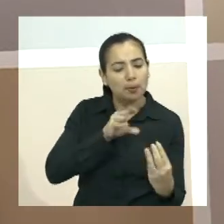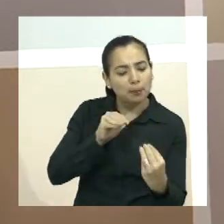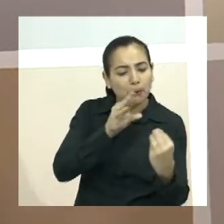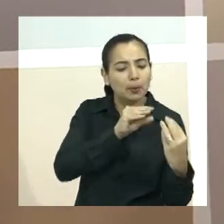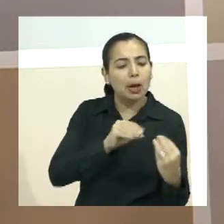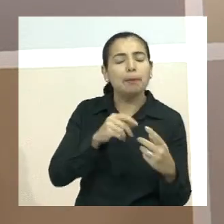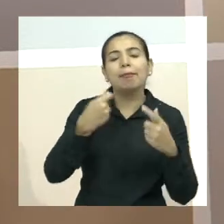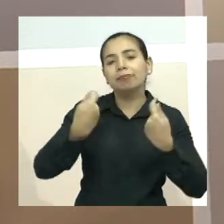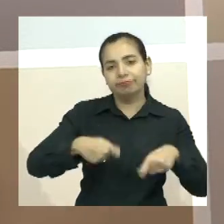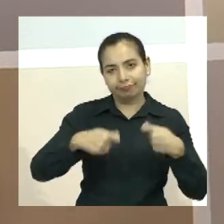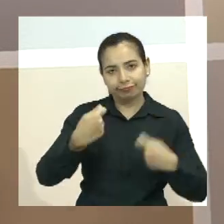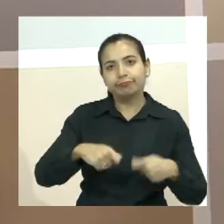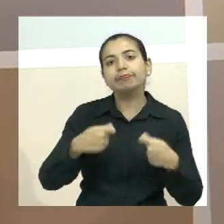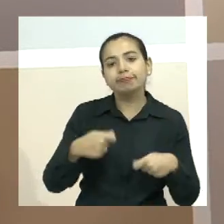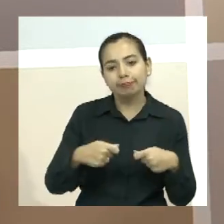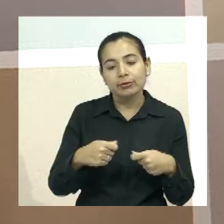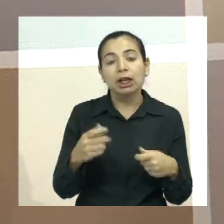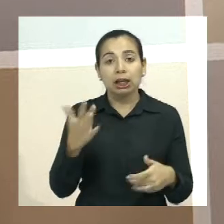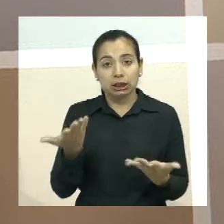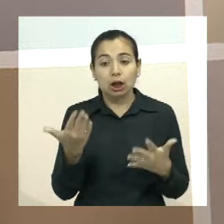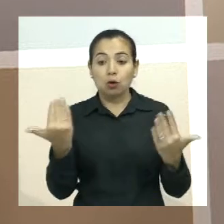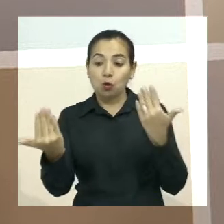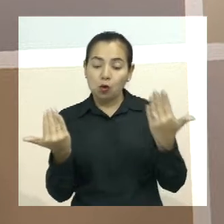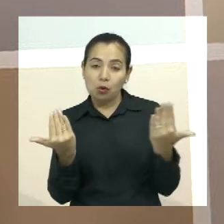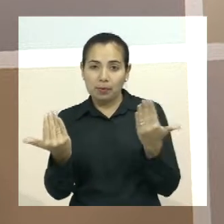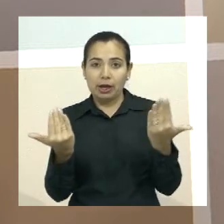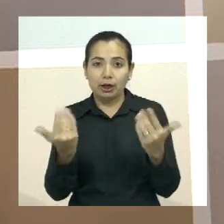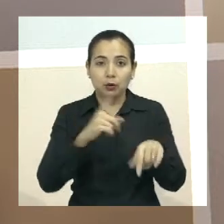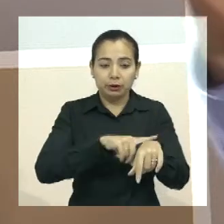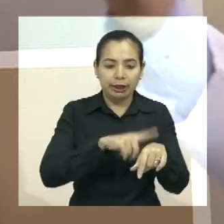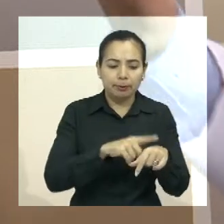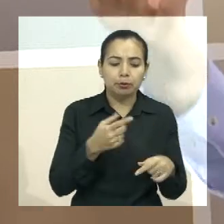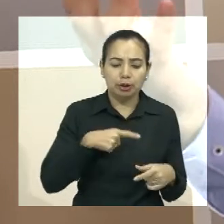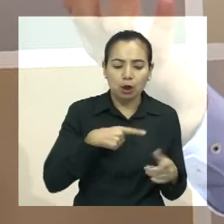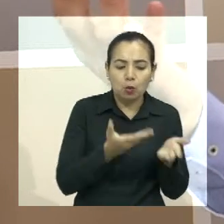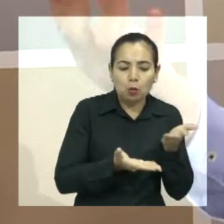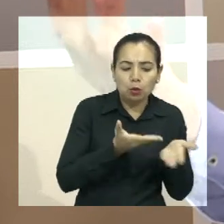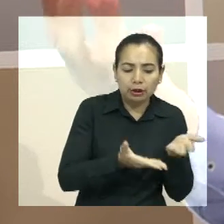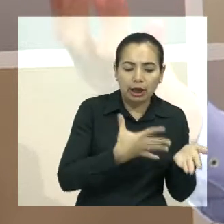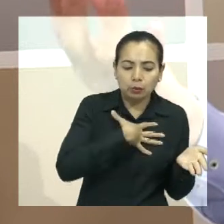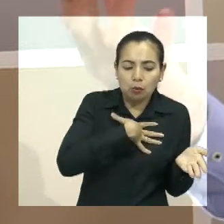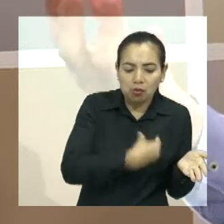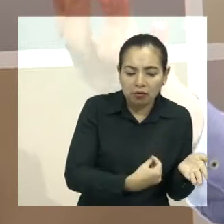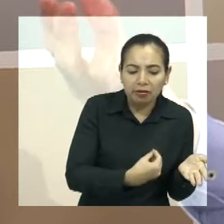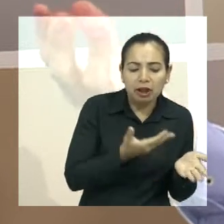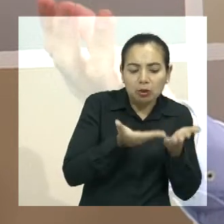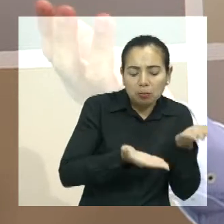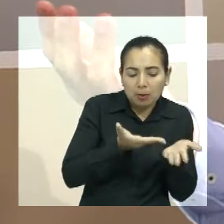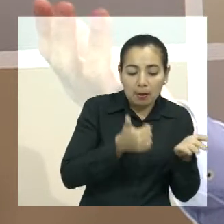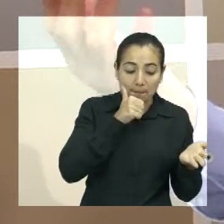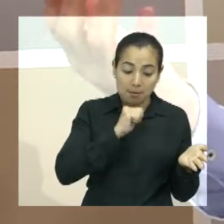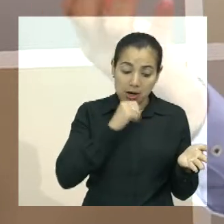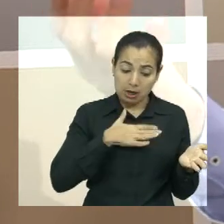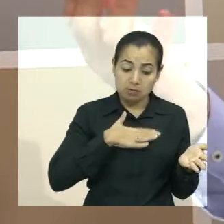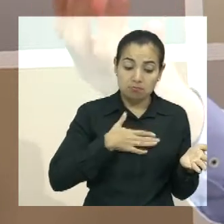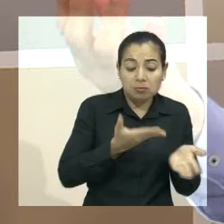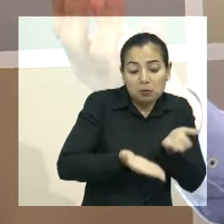eles compararam esse tempo de cuidado da mãe e compararam com o índice de